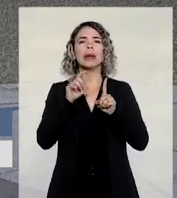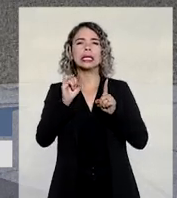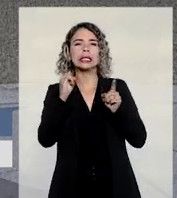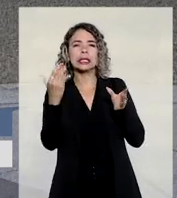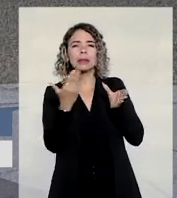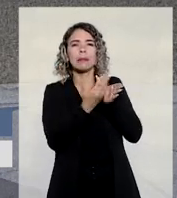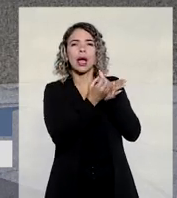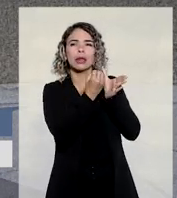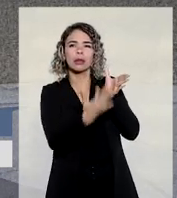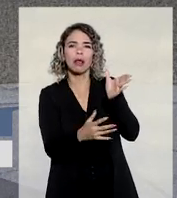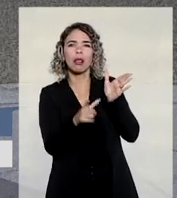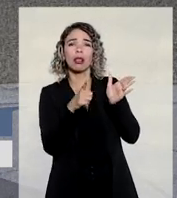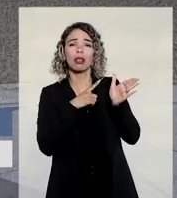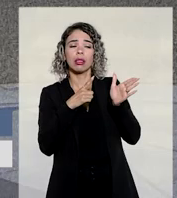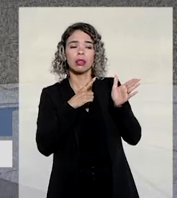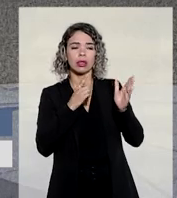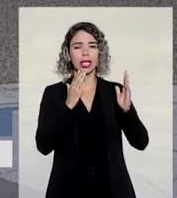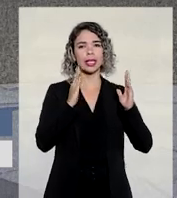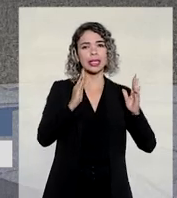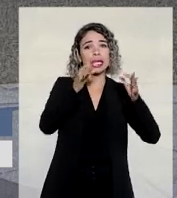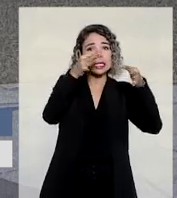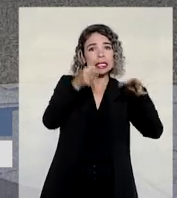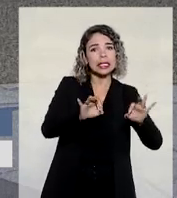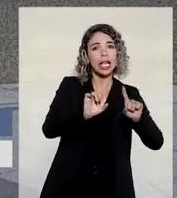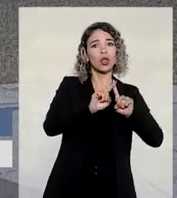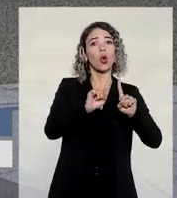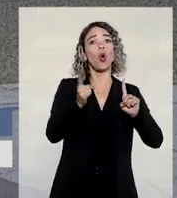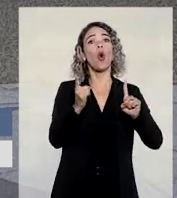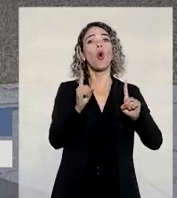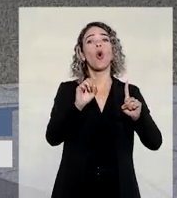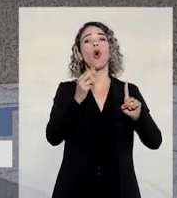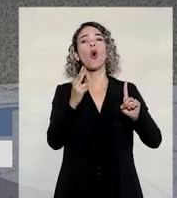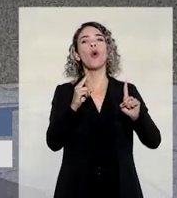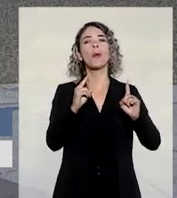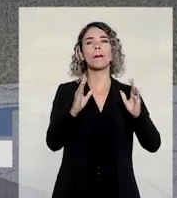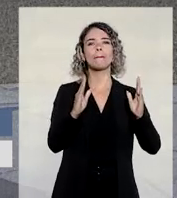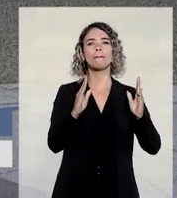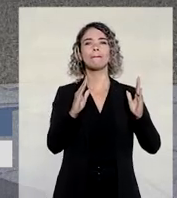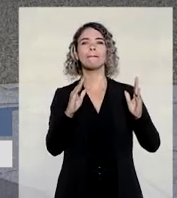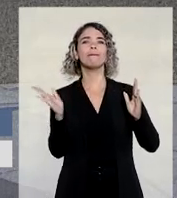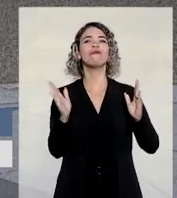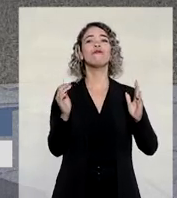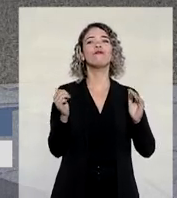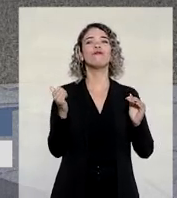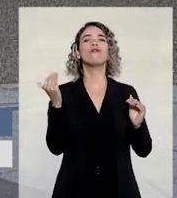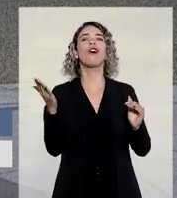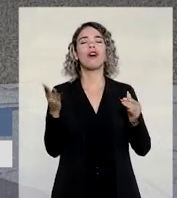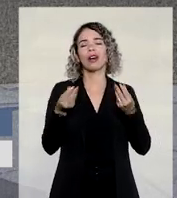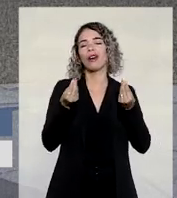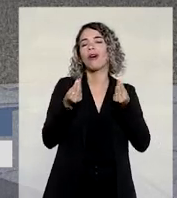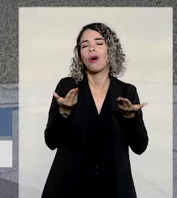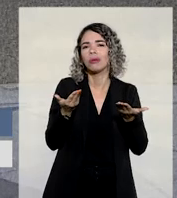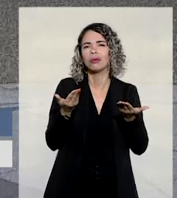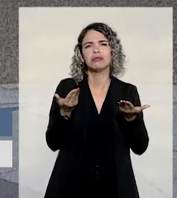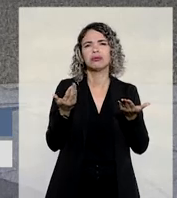forem intempestivos ou manifestamente incabíveis, qual a repercussão no prazo para a interposição de outros recursos?